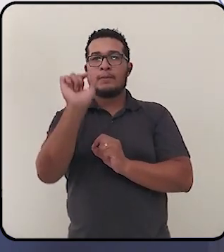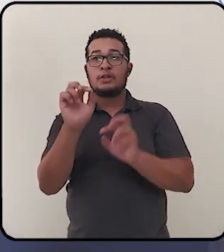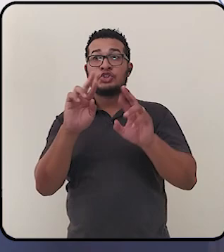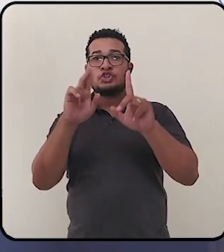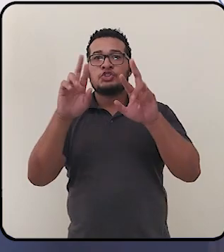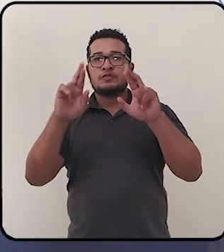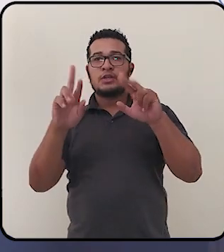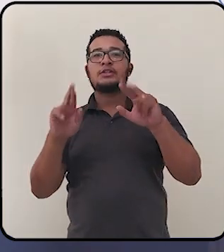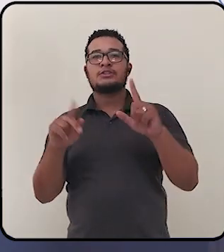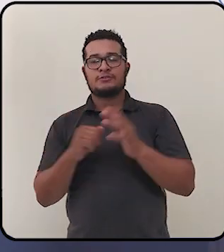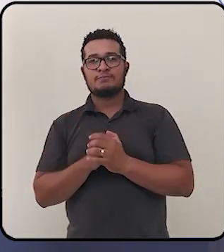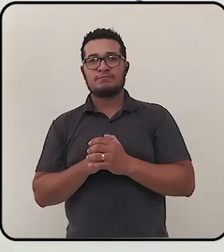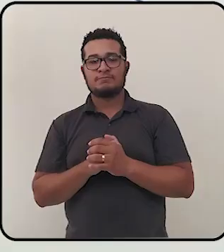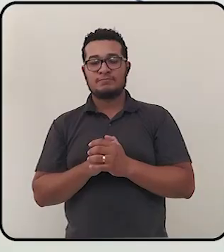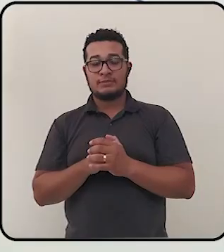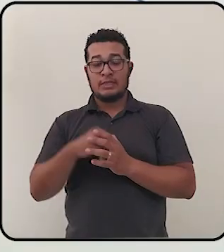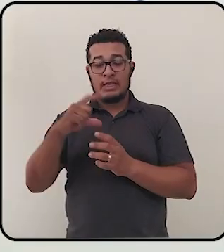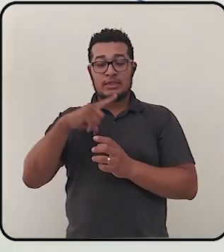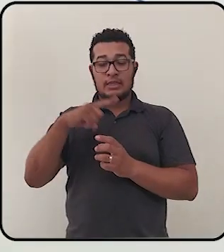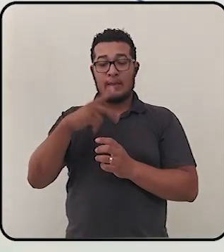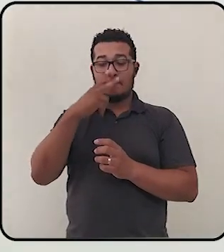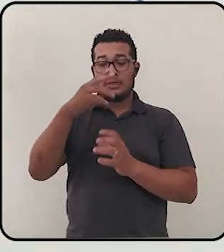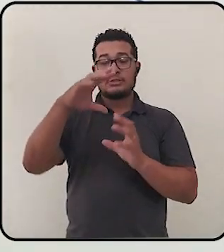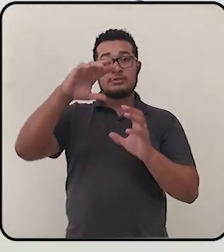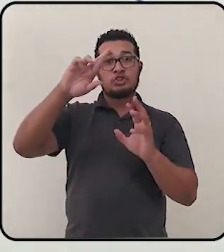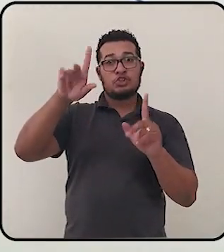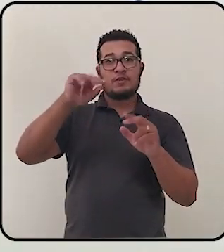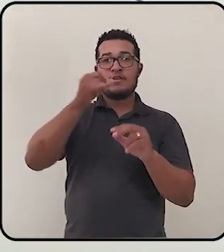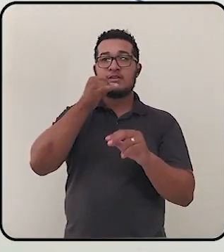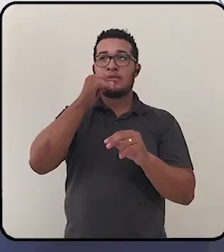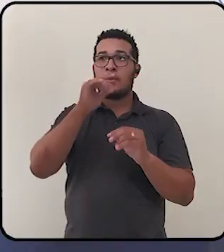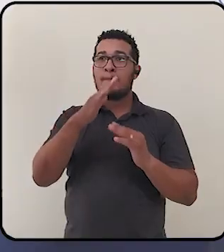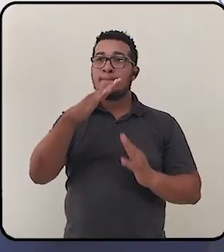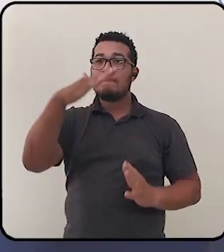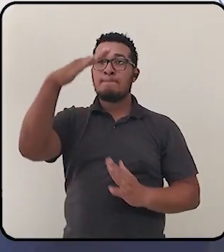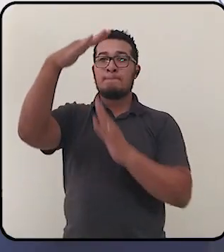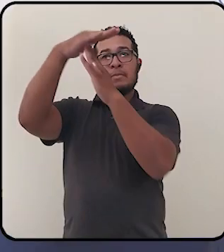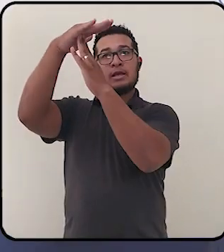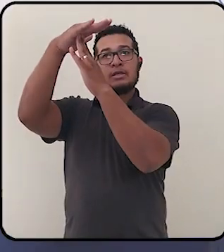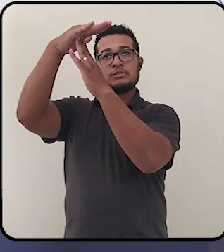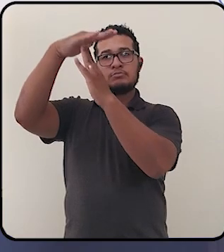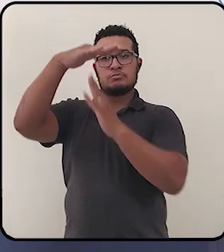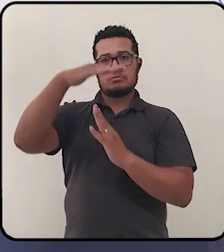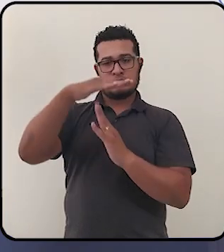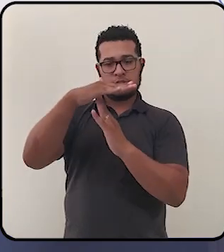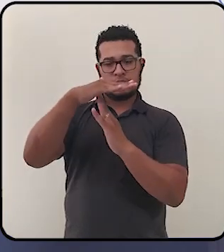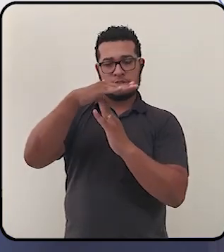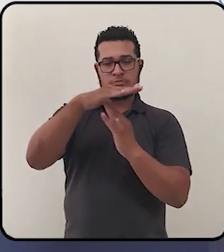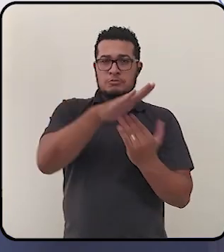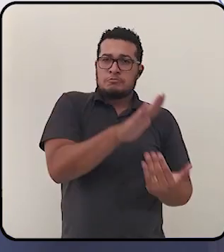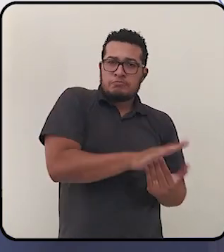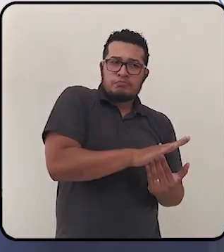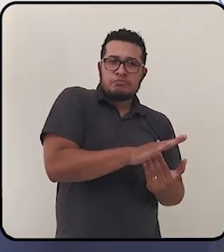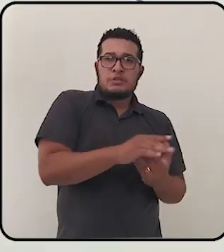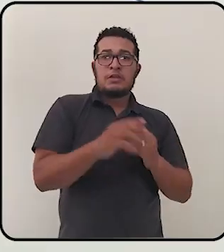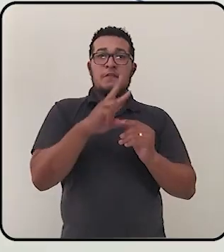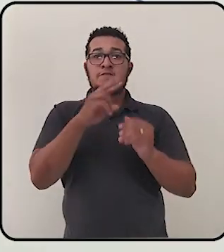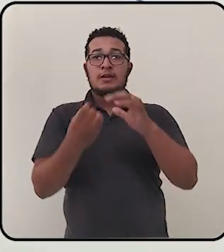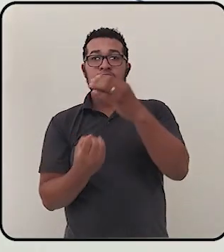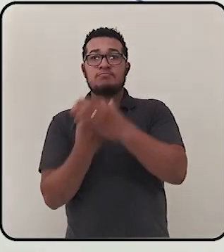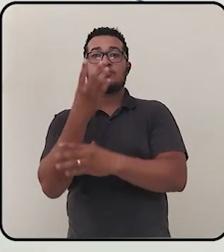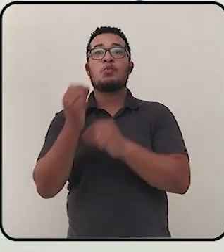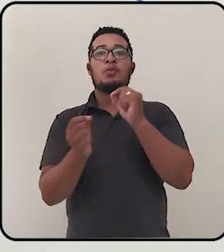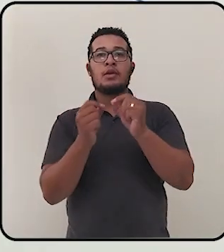diferentes. São exatamente esses 4 pontos diferentes, pontos máximos, pontos médios, pontos mínimos, que vão dar